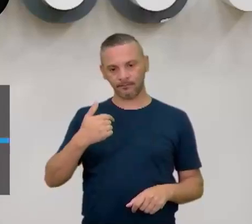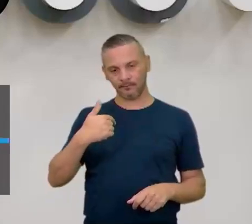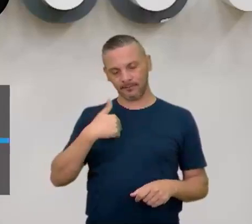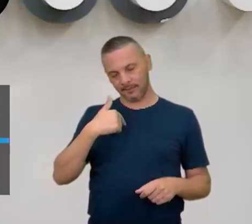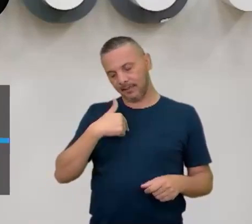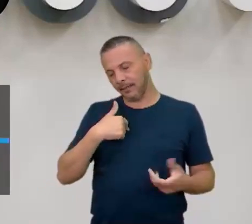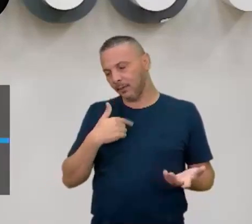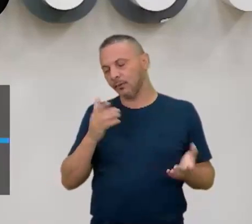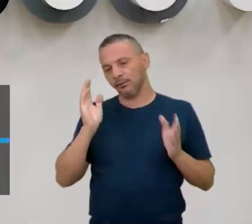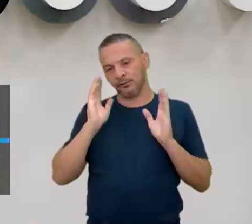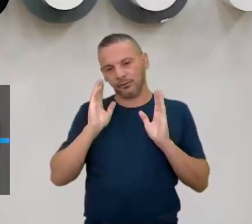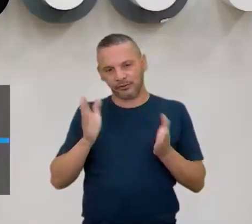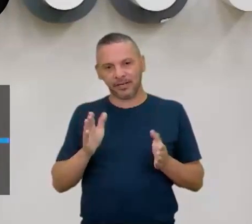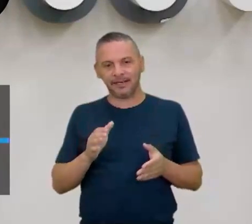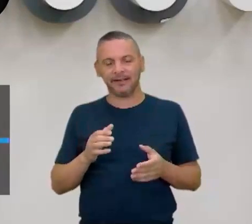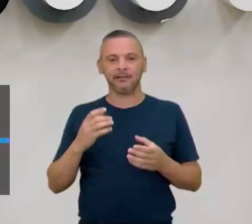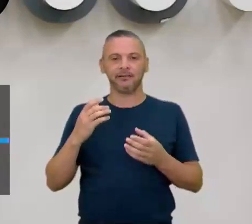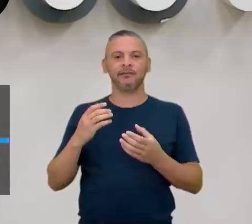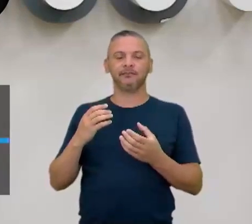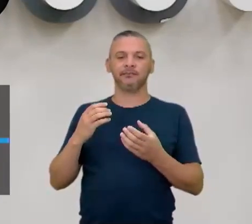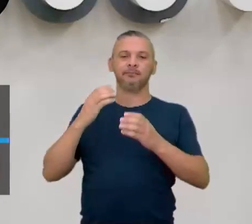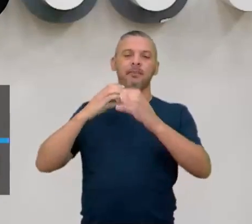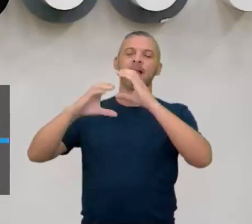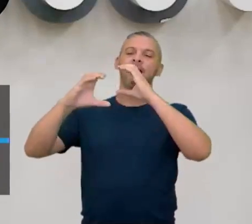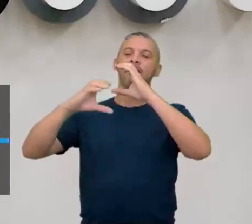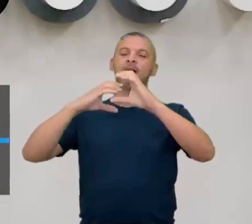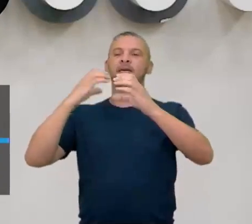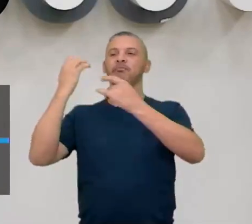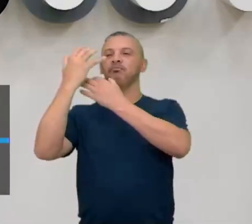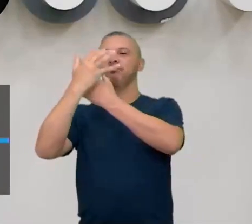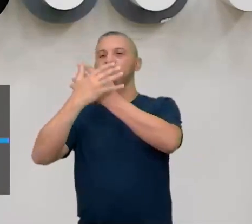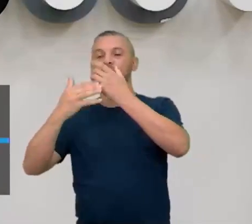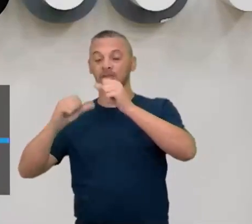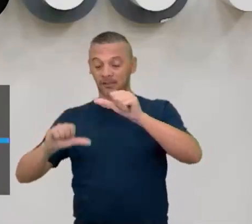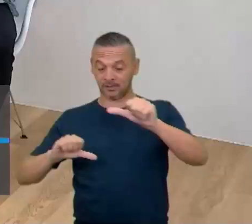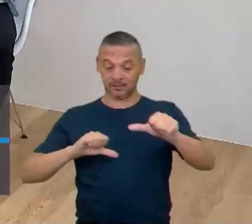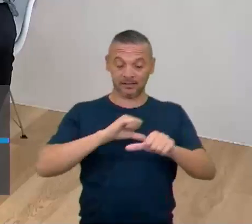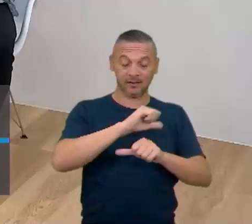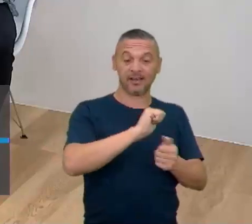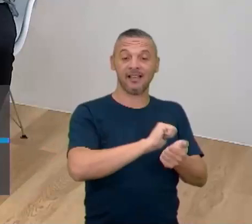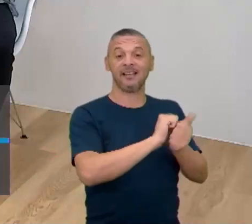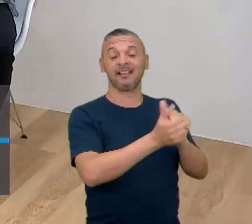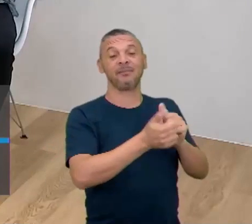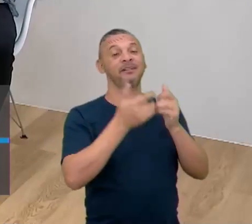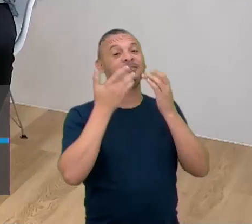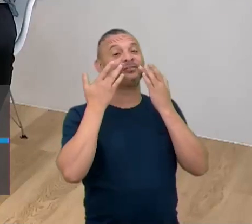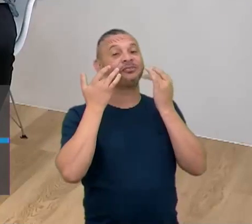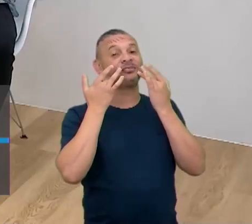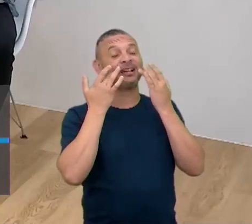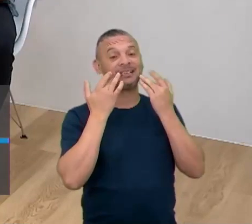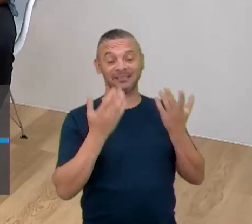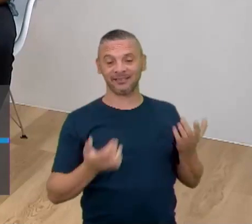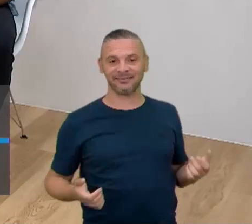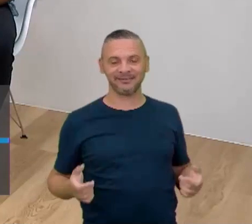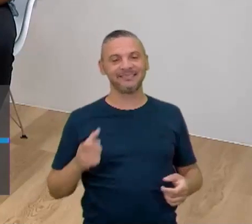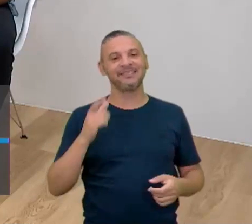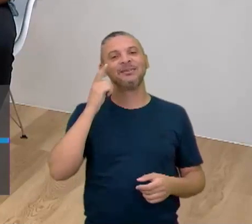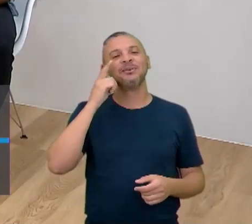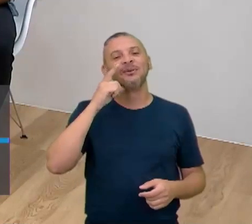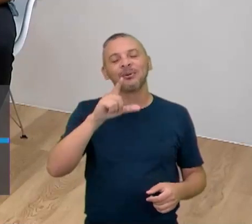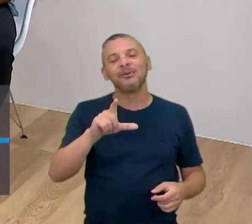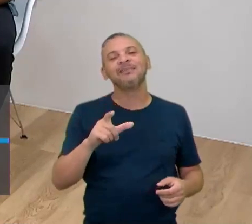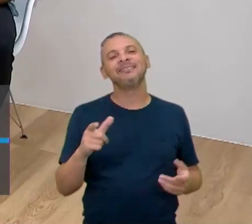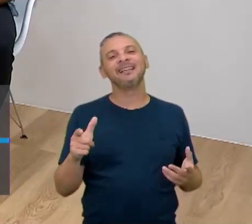eu já peguei algumas músicas que eu transformei em peças de teatro, por exemplo. Então, quer dizer, a gente consegue